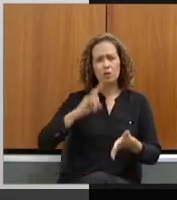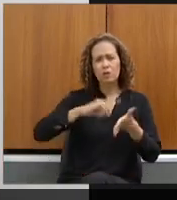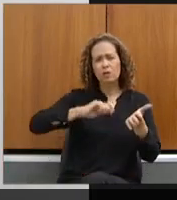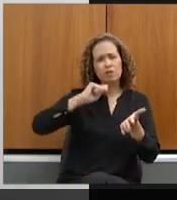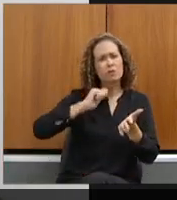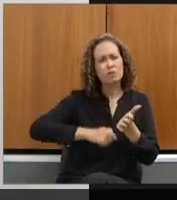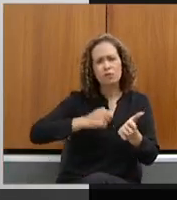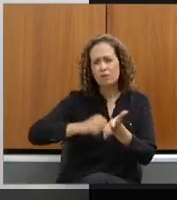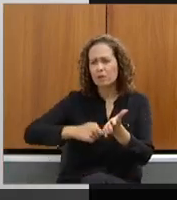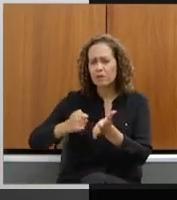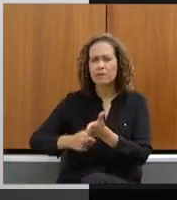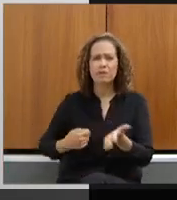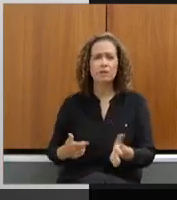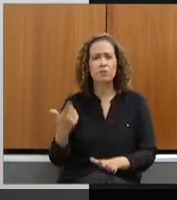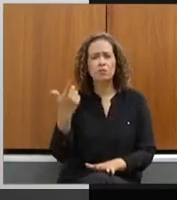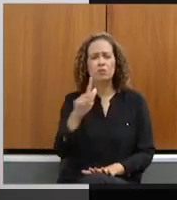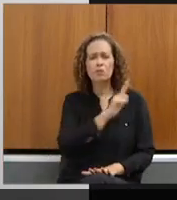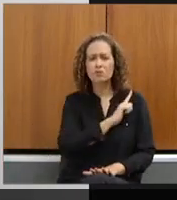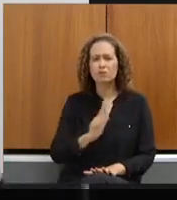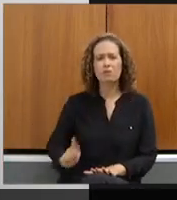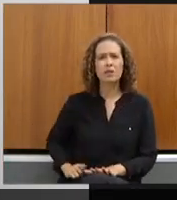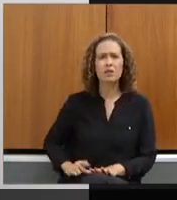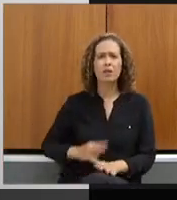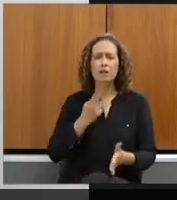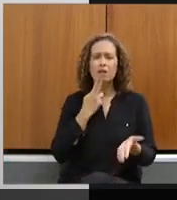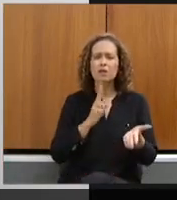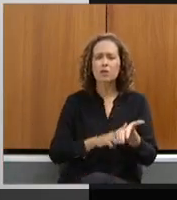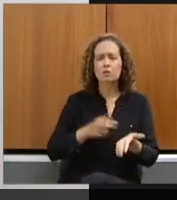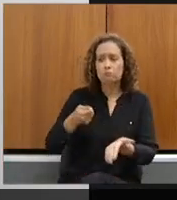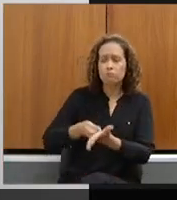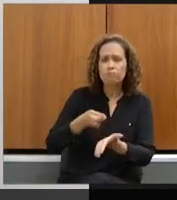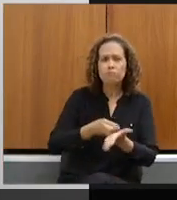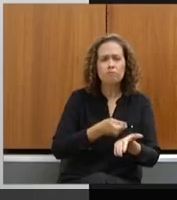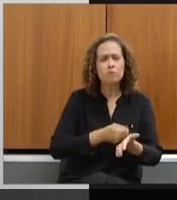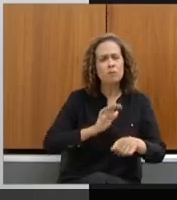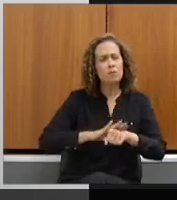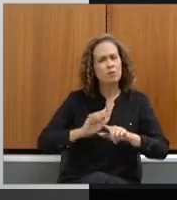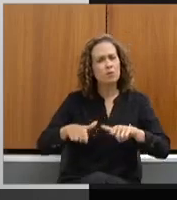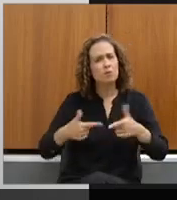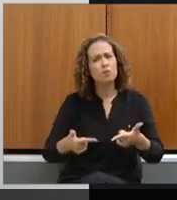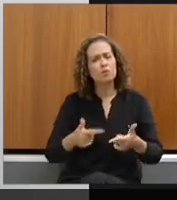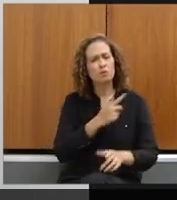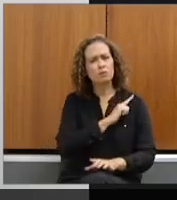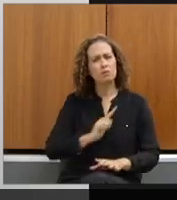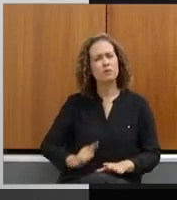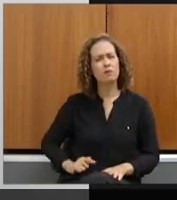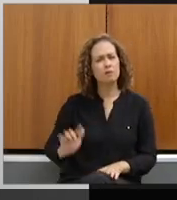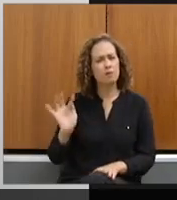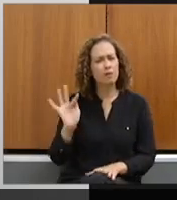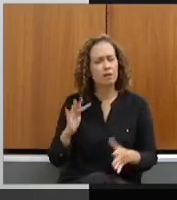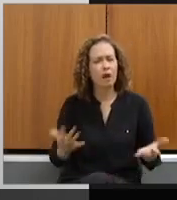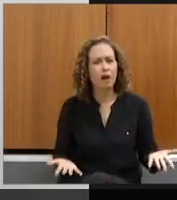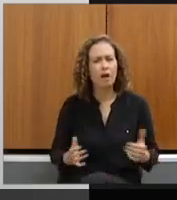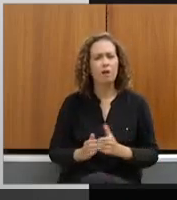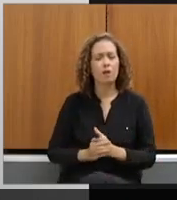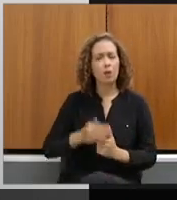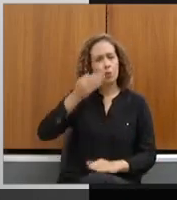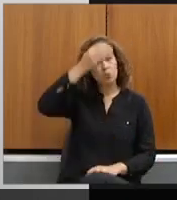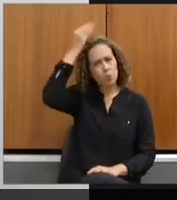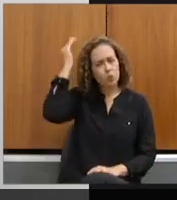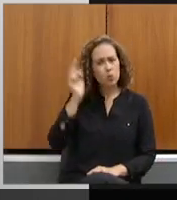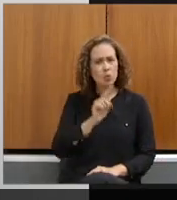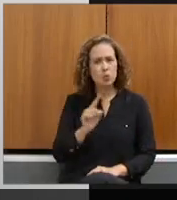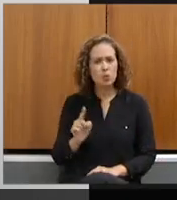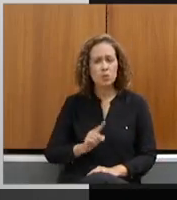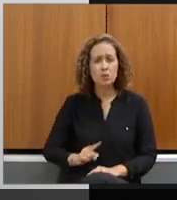as cartas dos demais governadores cobrando mais atitude do governo federal o governador se ele está muito Submisso